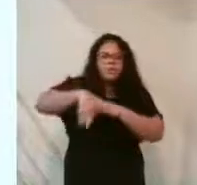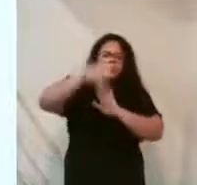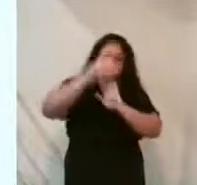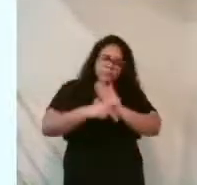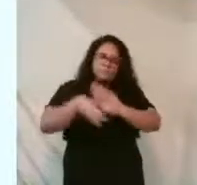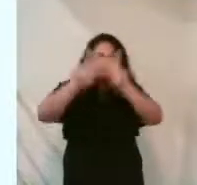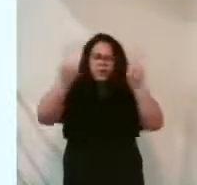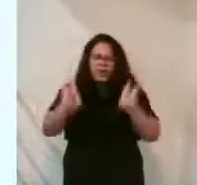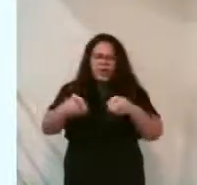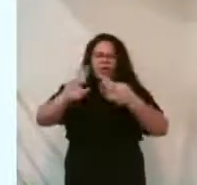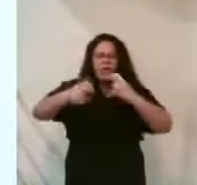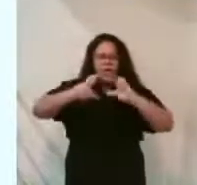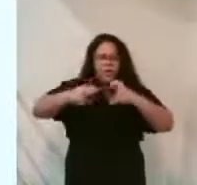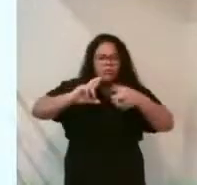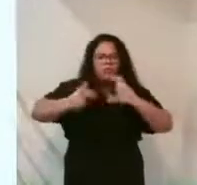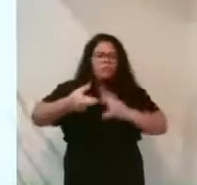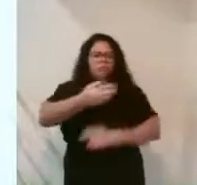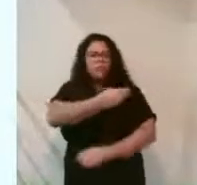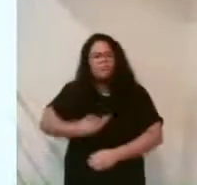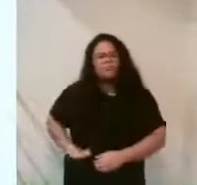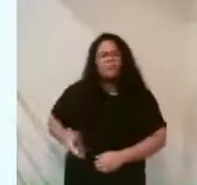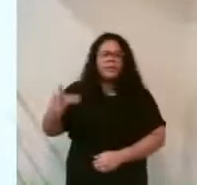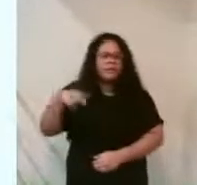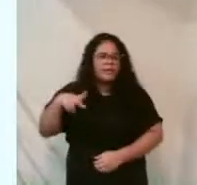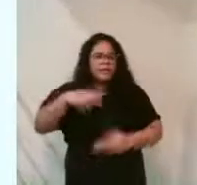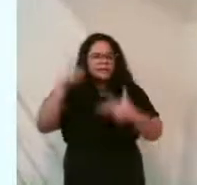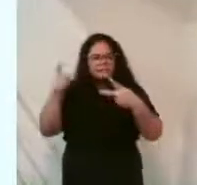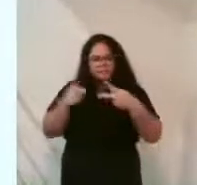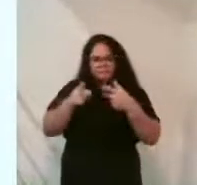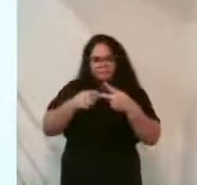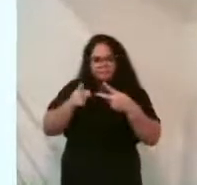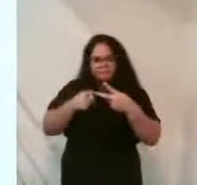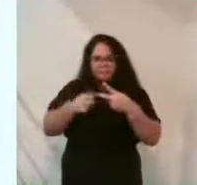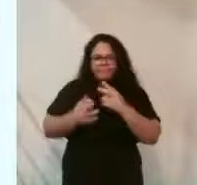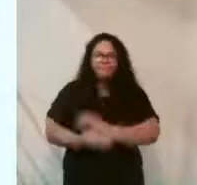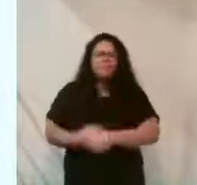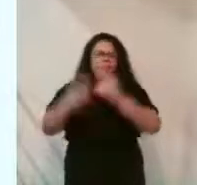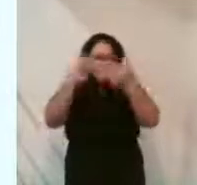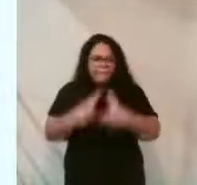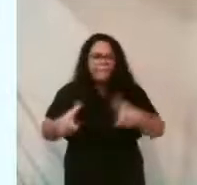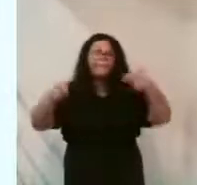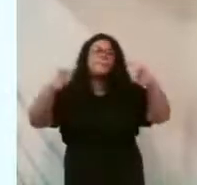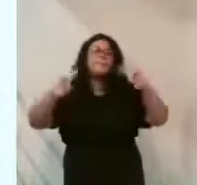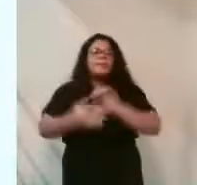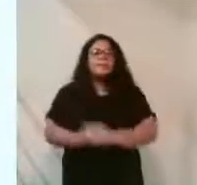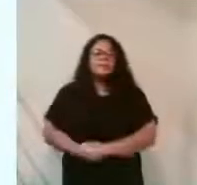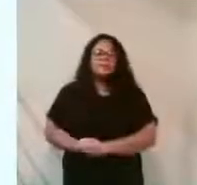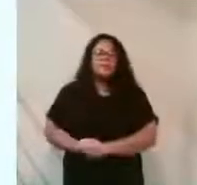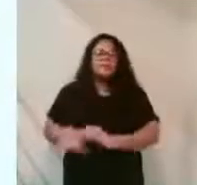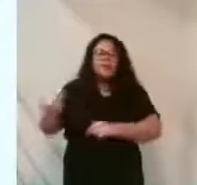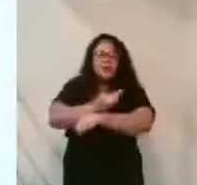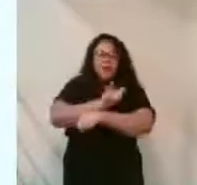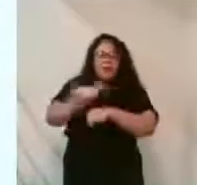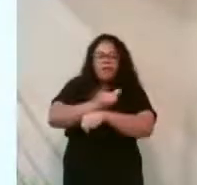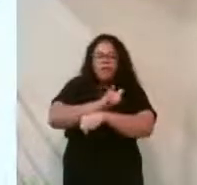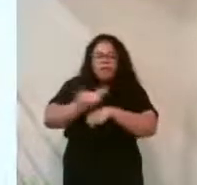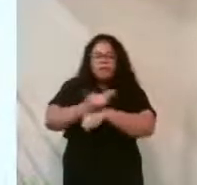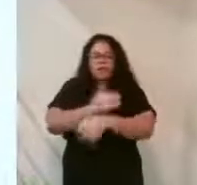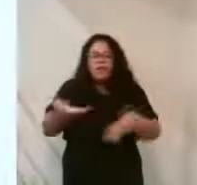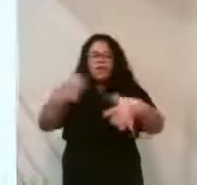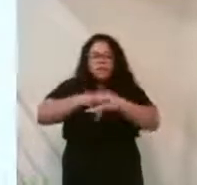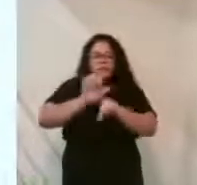da política pública e privada. 2. Ampliar as formas de inclusão social de catadores nos programas e projetos de coleta